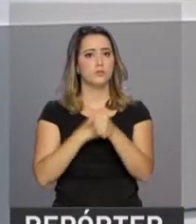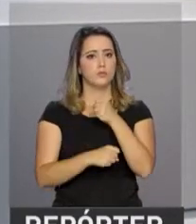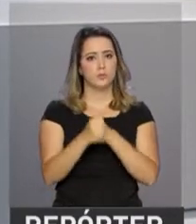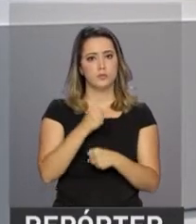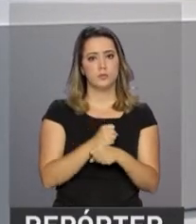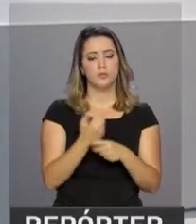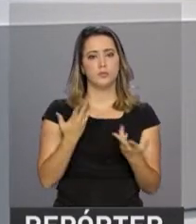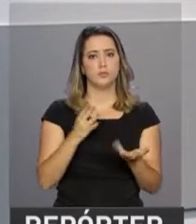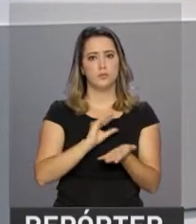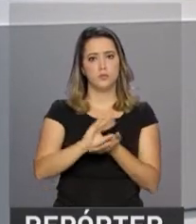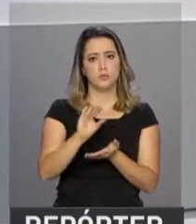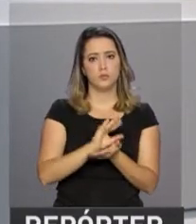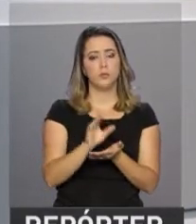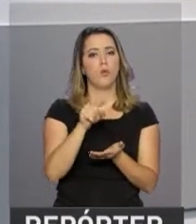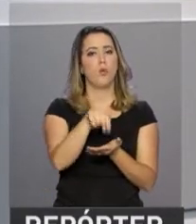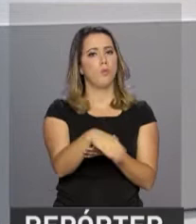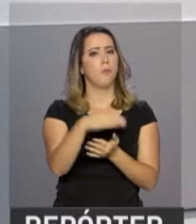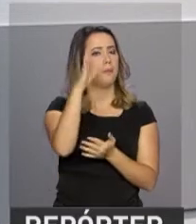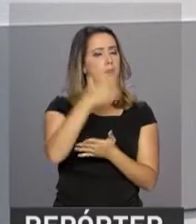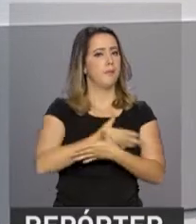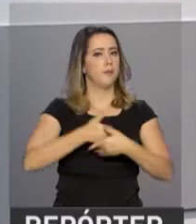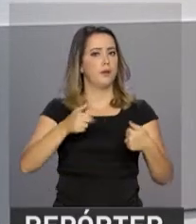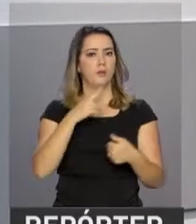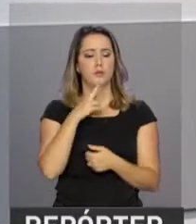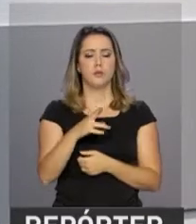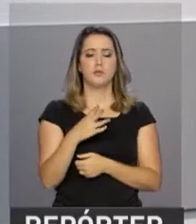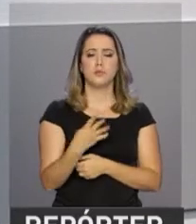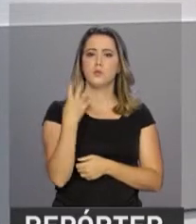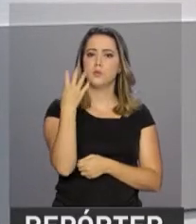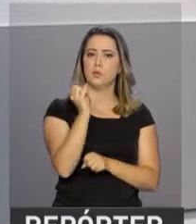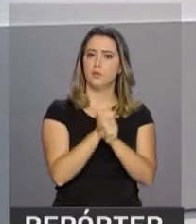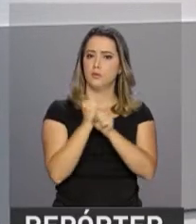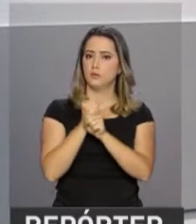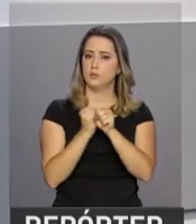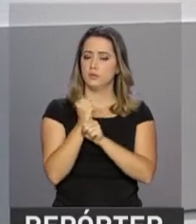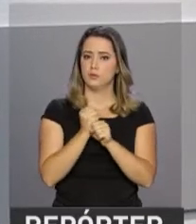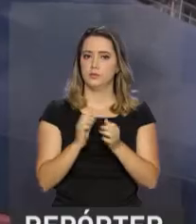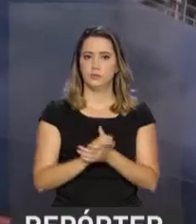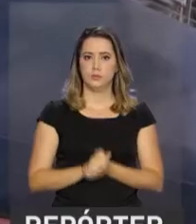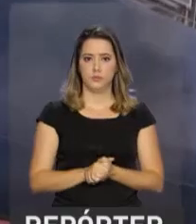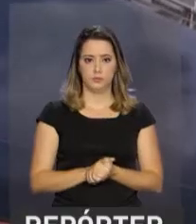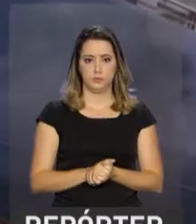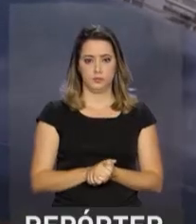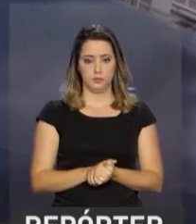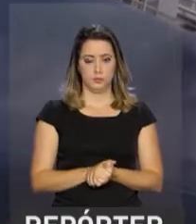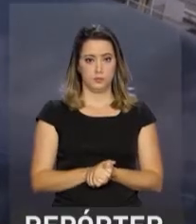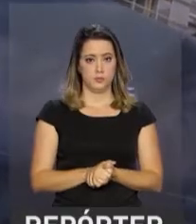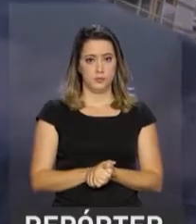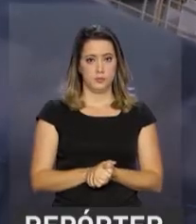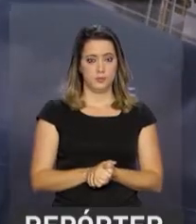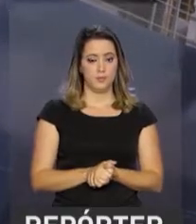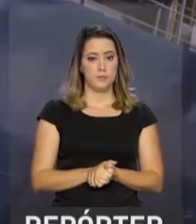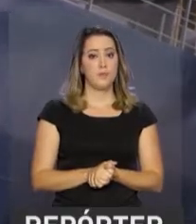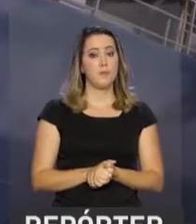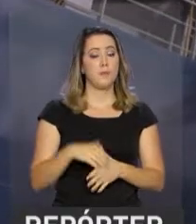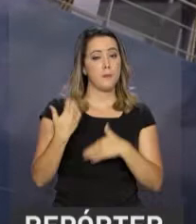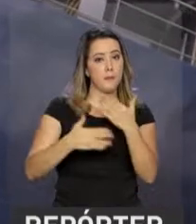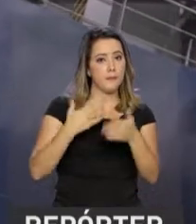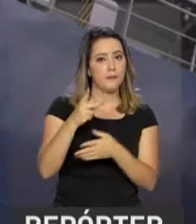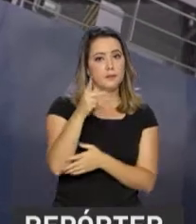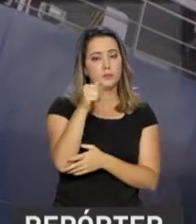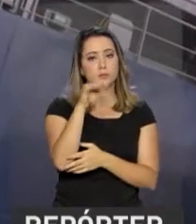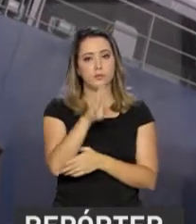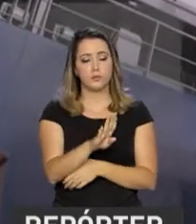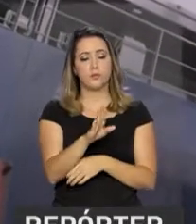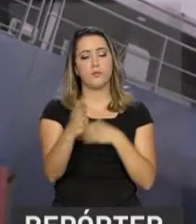e os investimentos tiveram melhor desempenho em quatro anos o avanço do pib na comparação com o